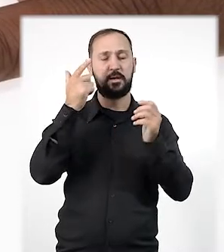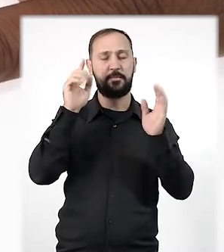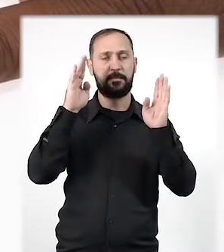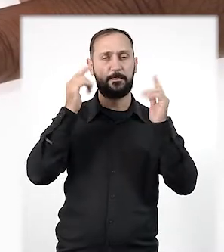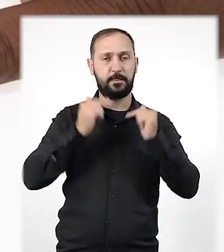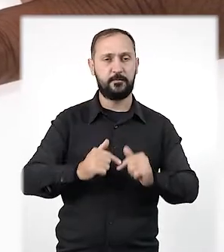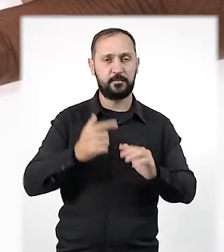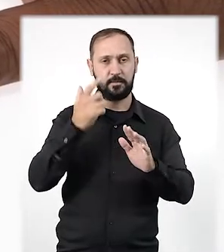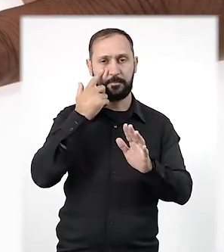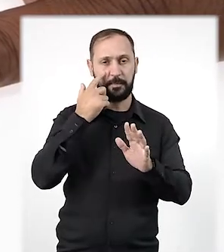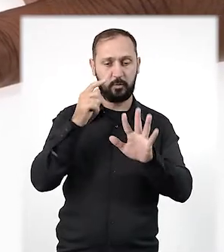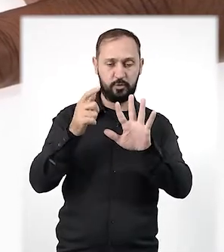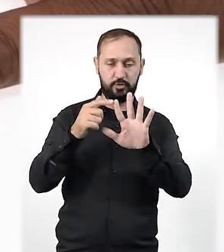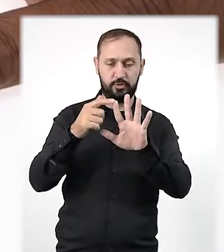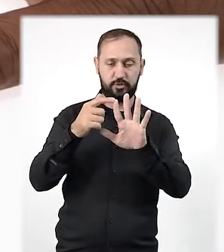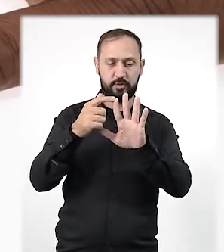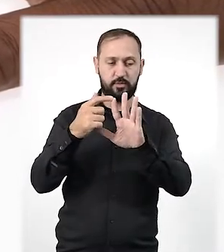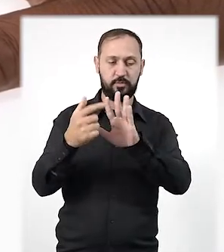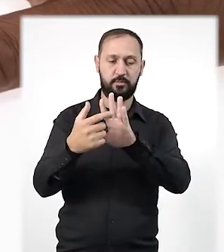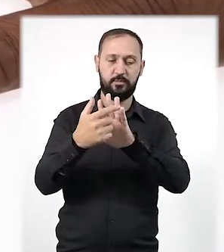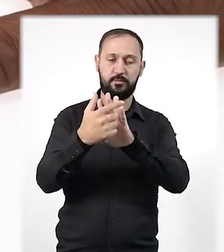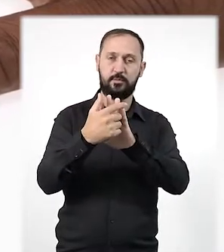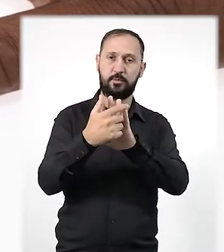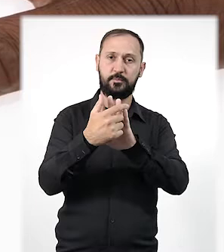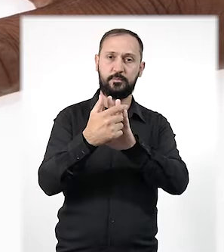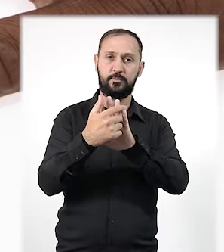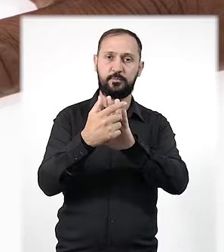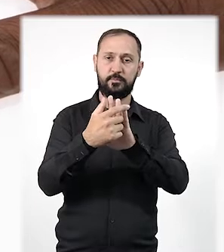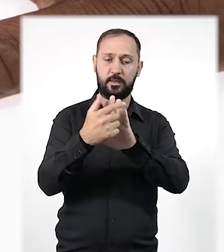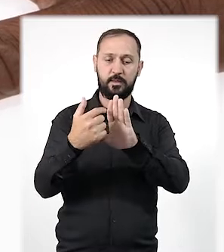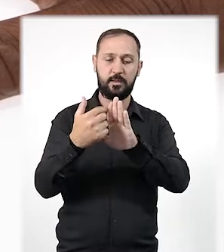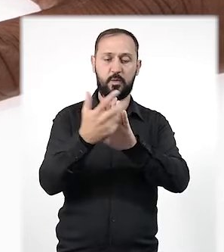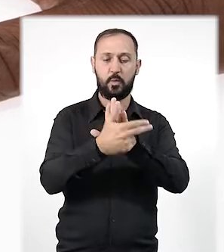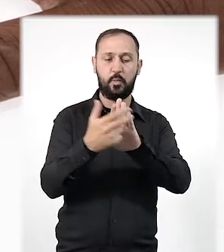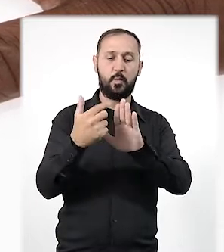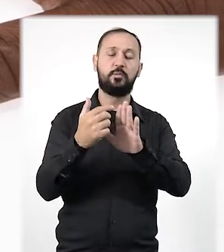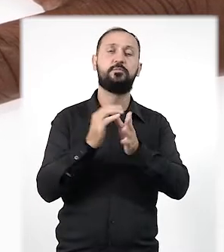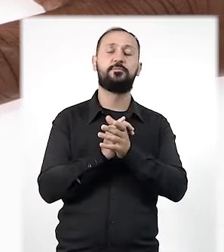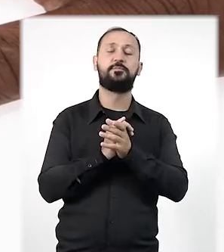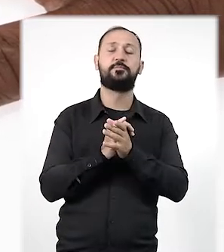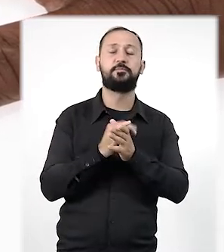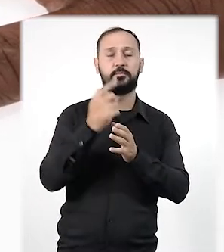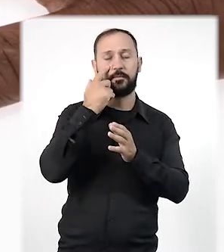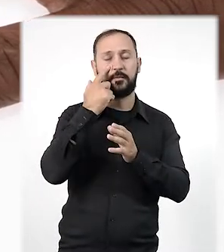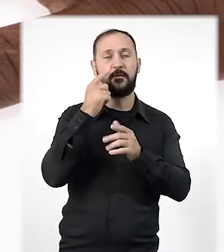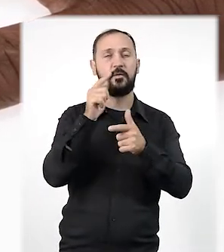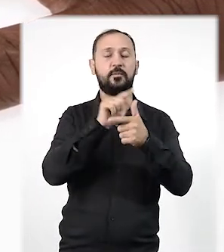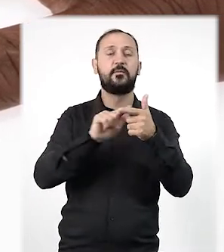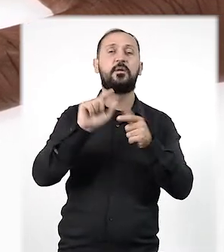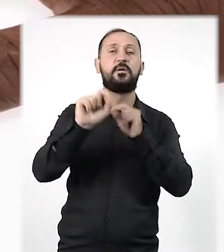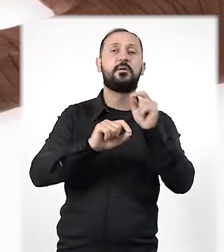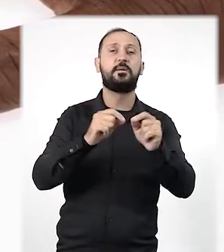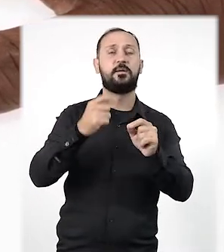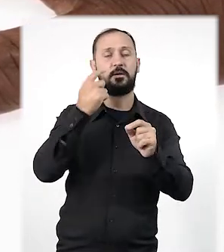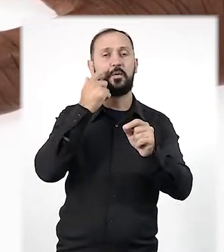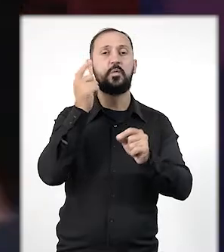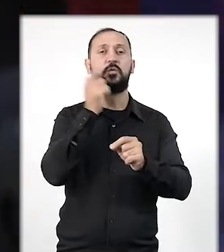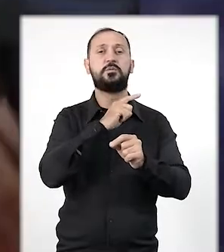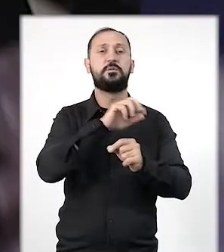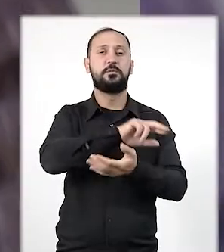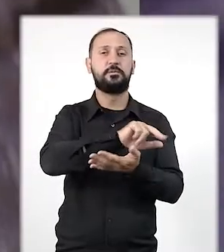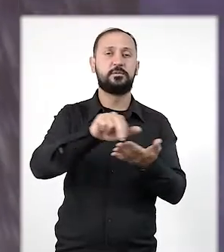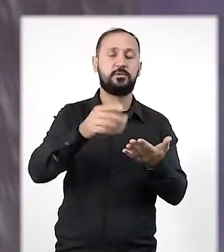divide o comprimento do dedo indicador pelo do dedo anelar da mesma mão, obtendo-se assim a razão, o que